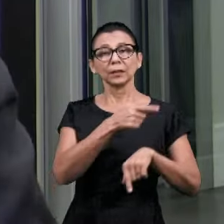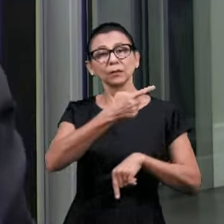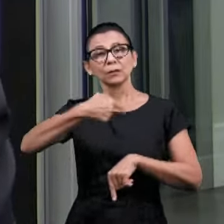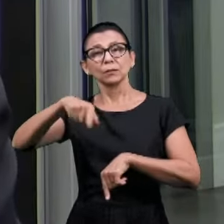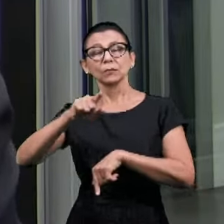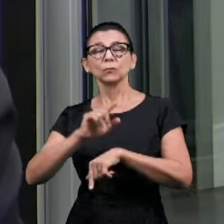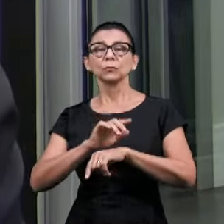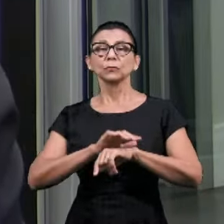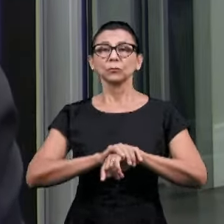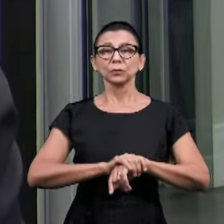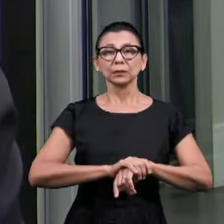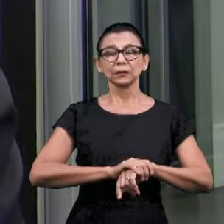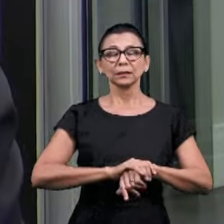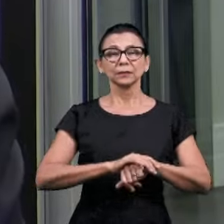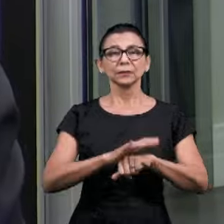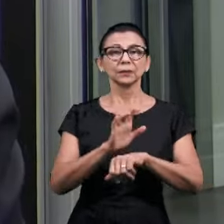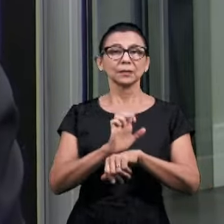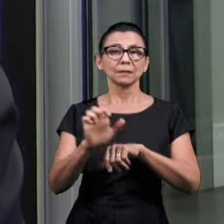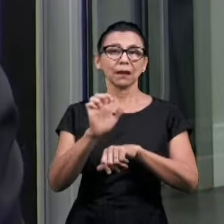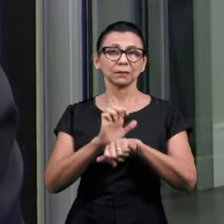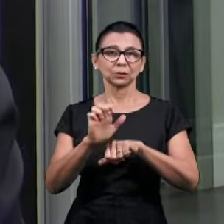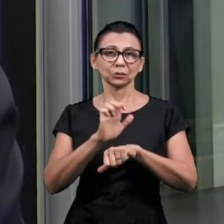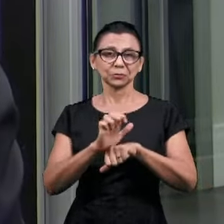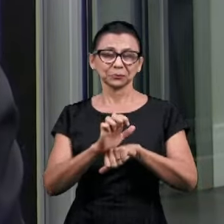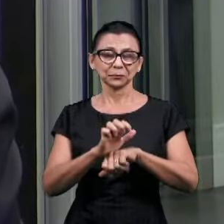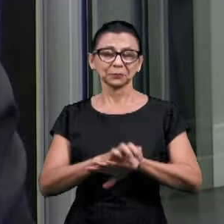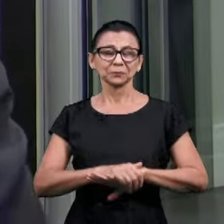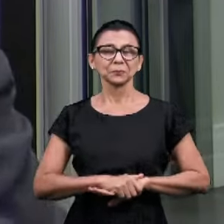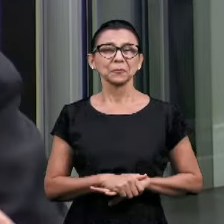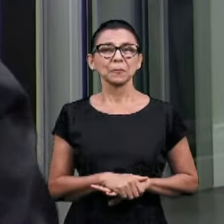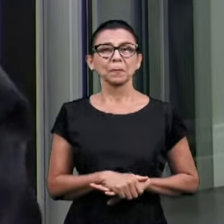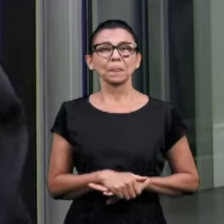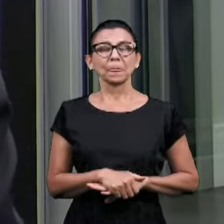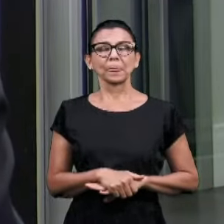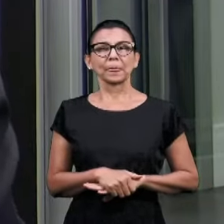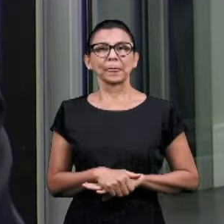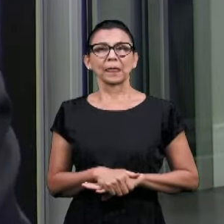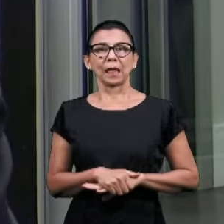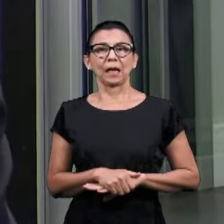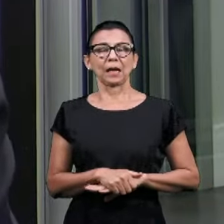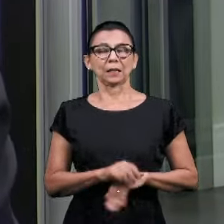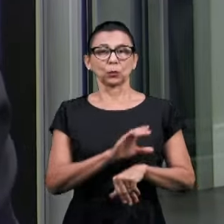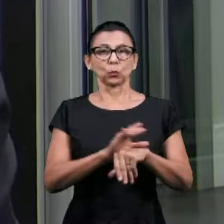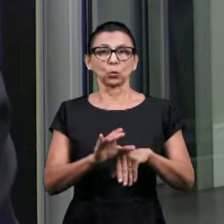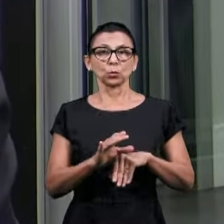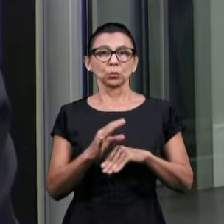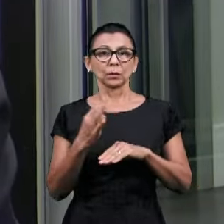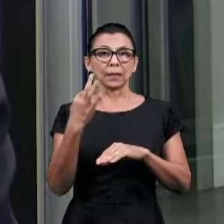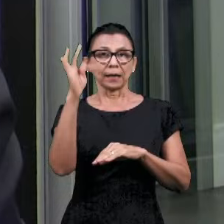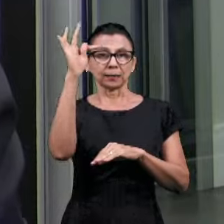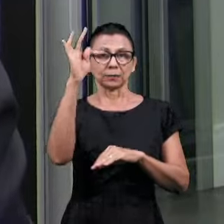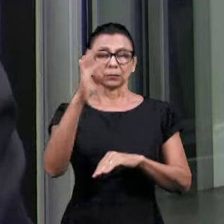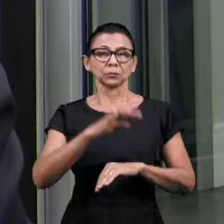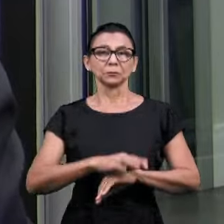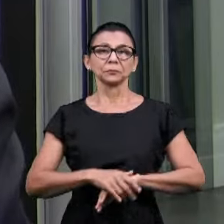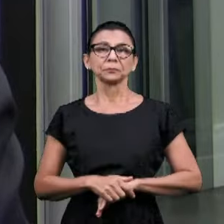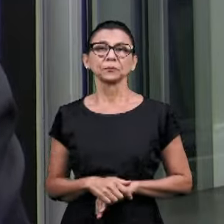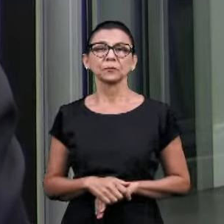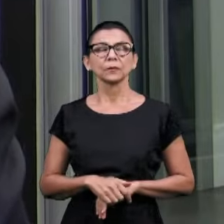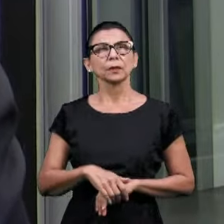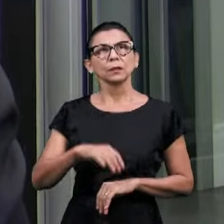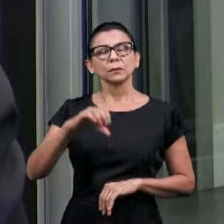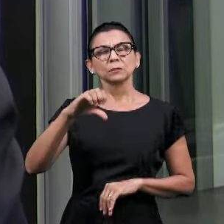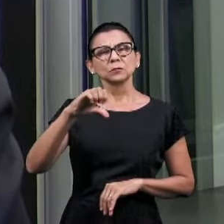era um estágio técnico, né? Uhum. E 90% da turma dela foi